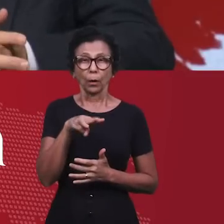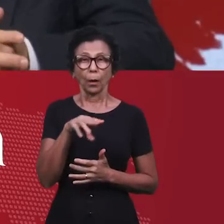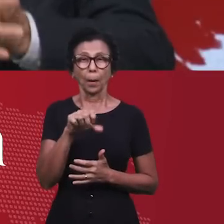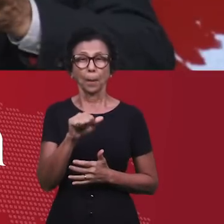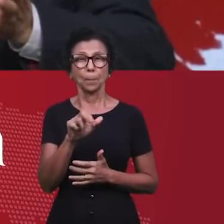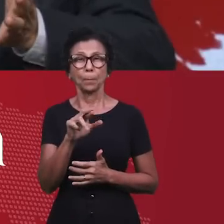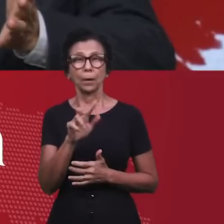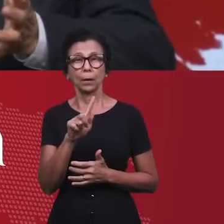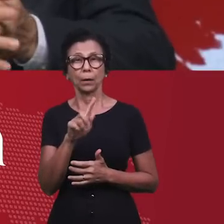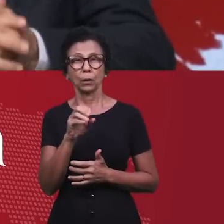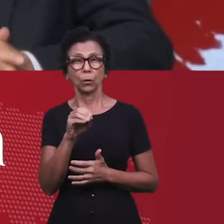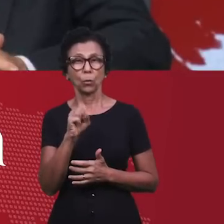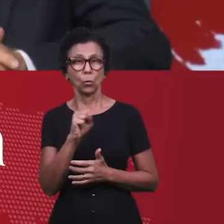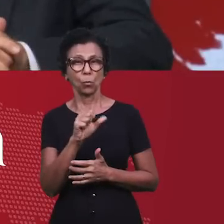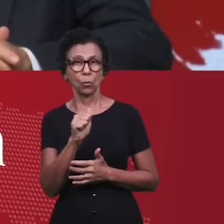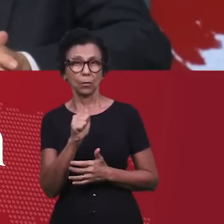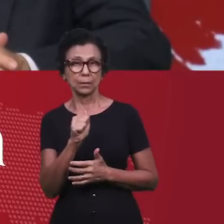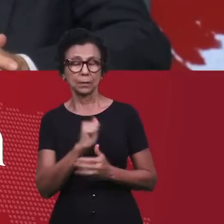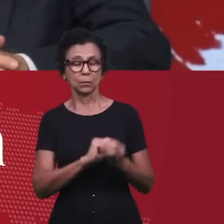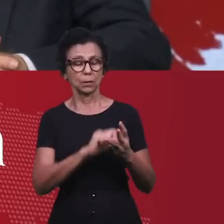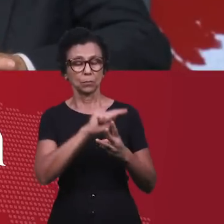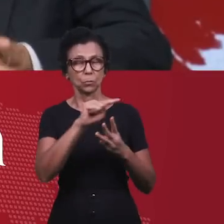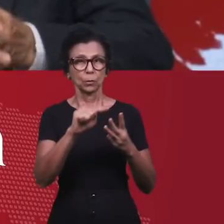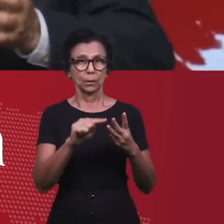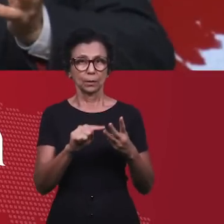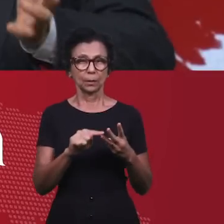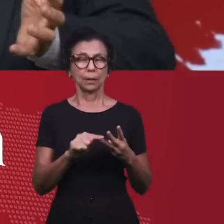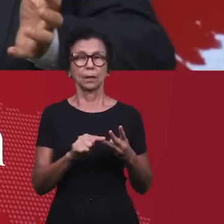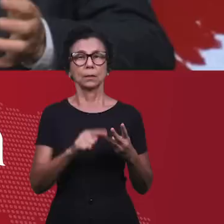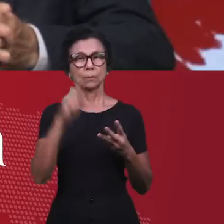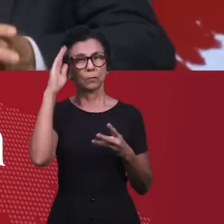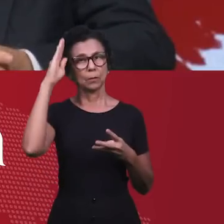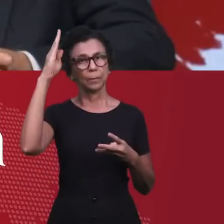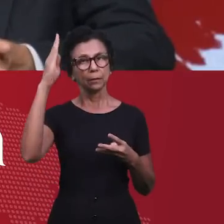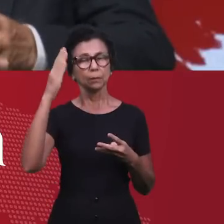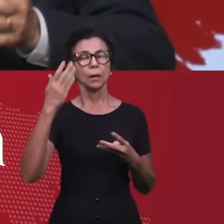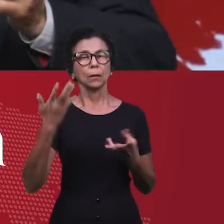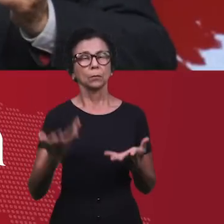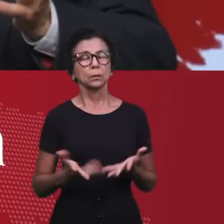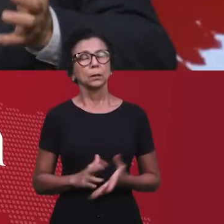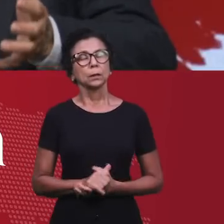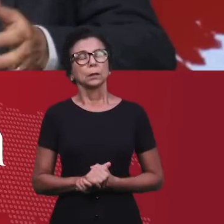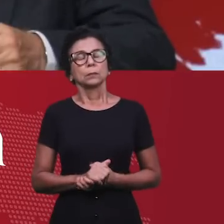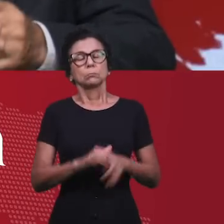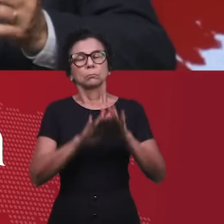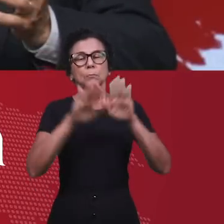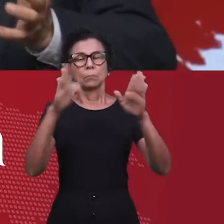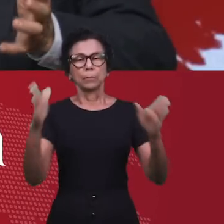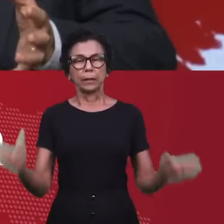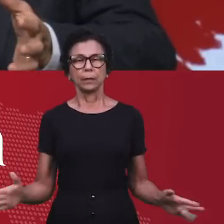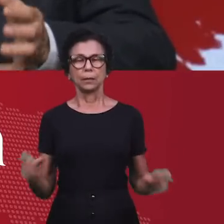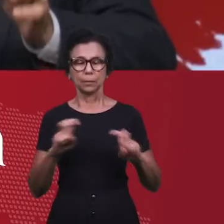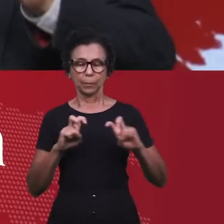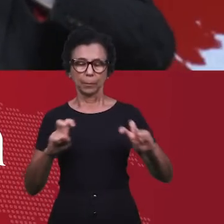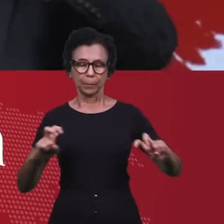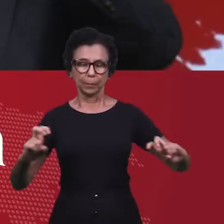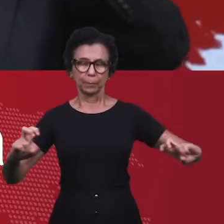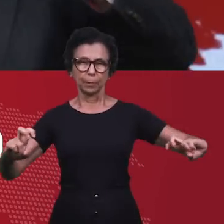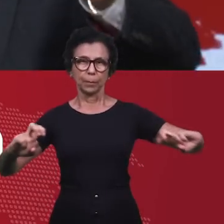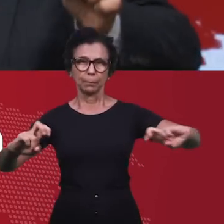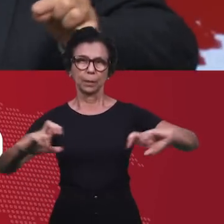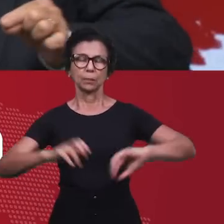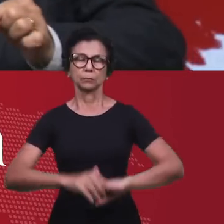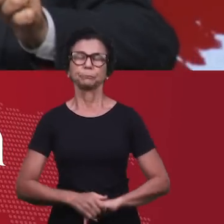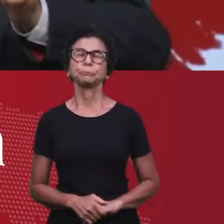importantes para a Páscoa. Todos à mesa, lombo cingido, calçado nos pés.